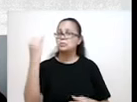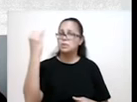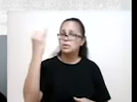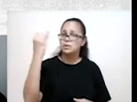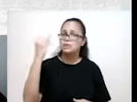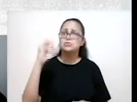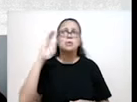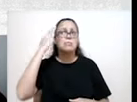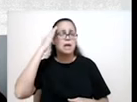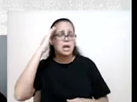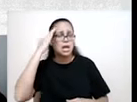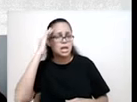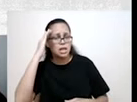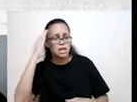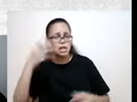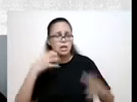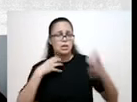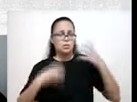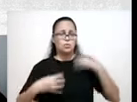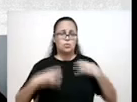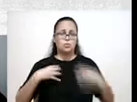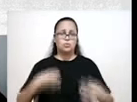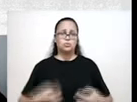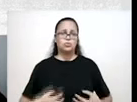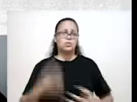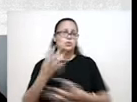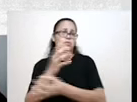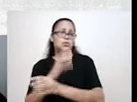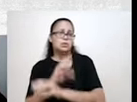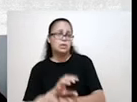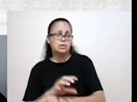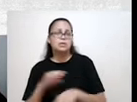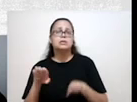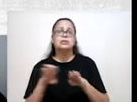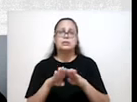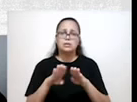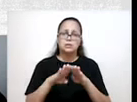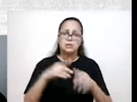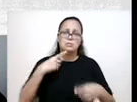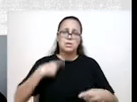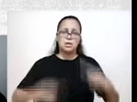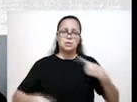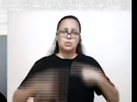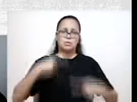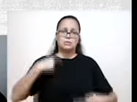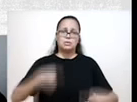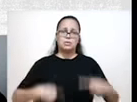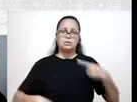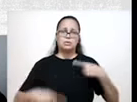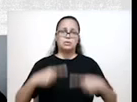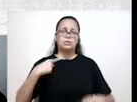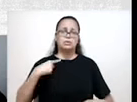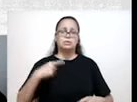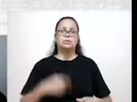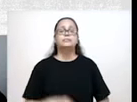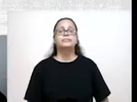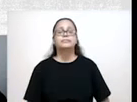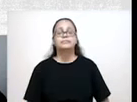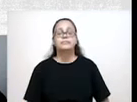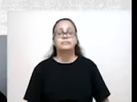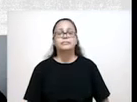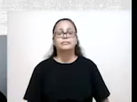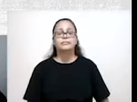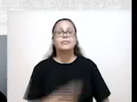de órgãos, de ossos do esqueleto e do sistema circulatório, ok? Bom,